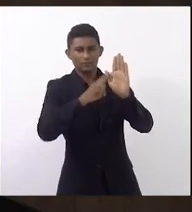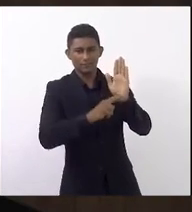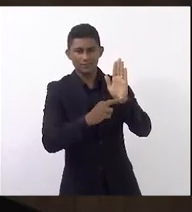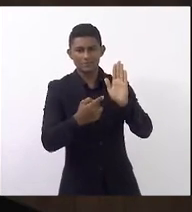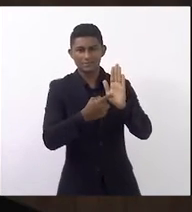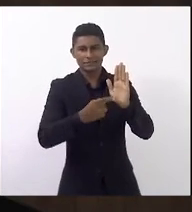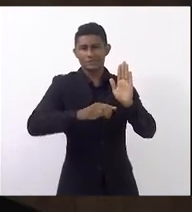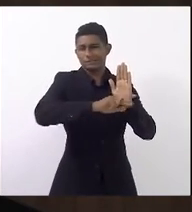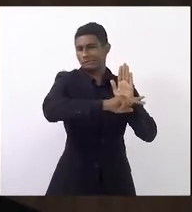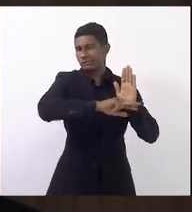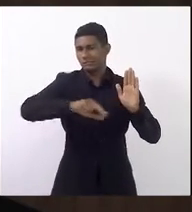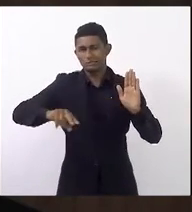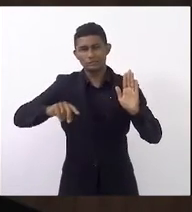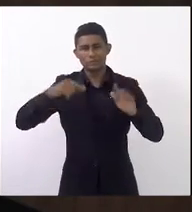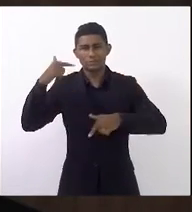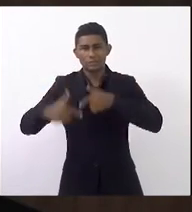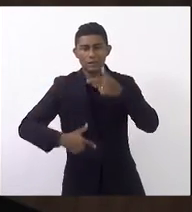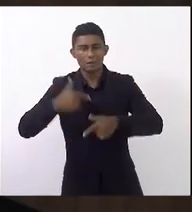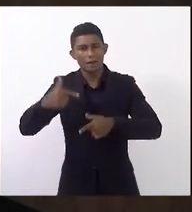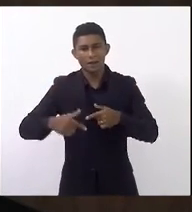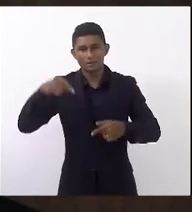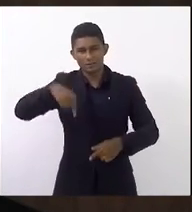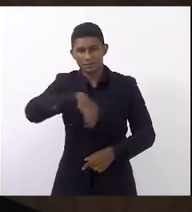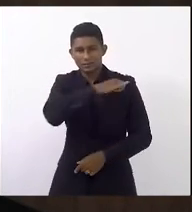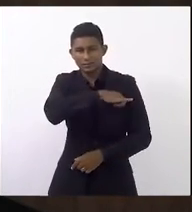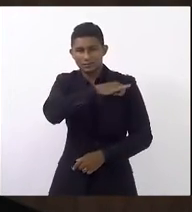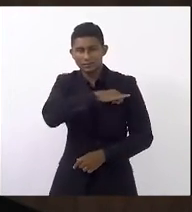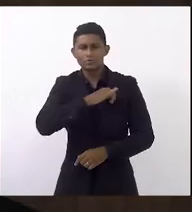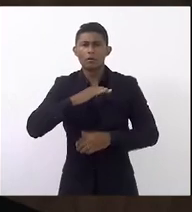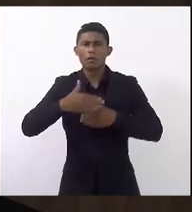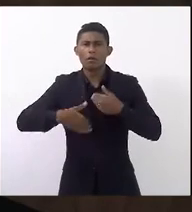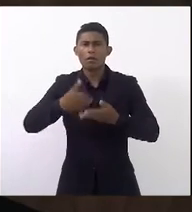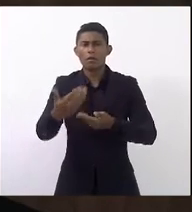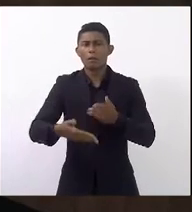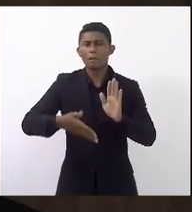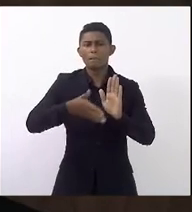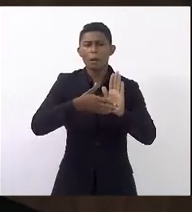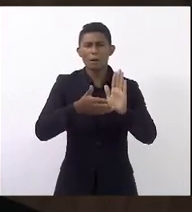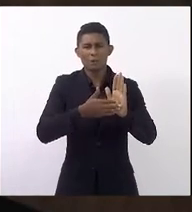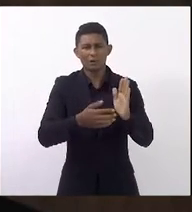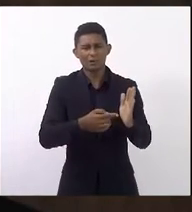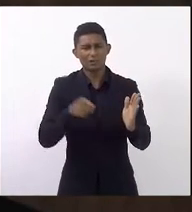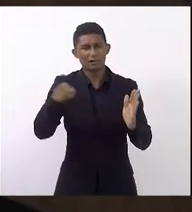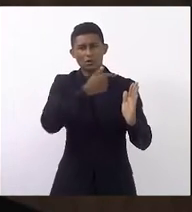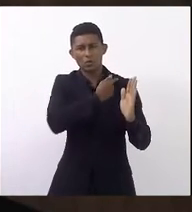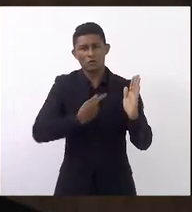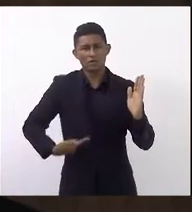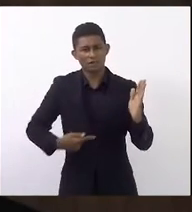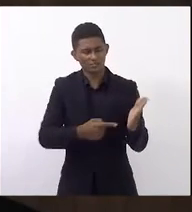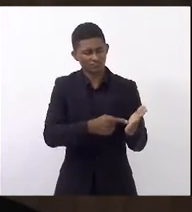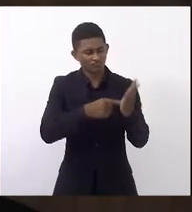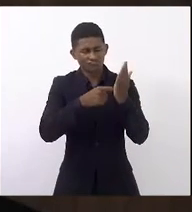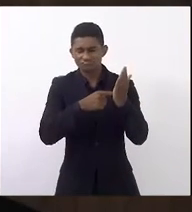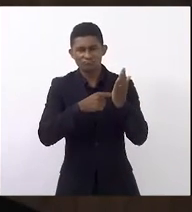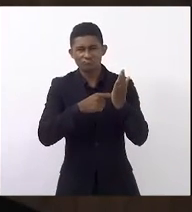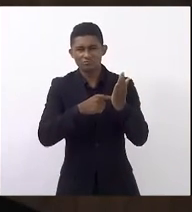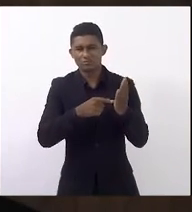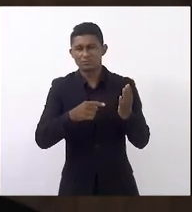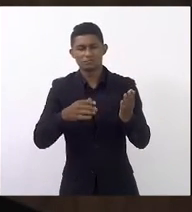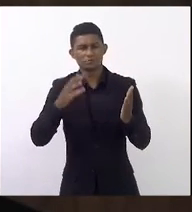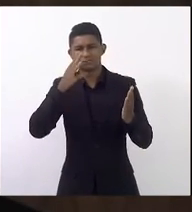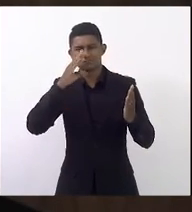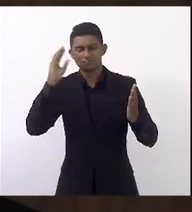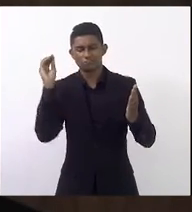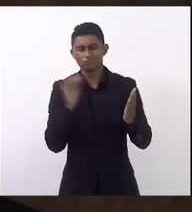concedidos no Estado do Rio de Janeiro, e essa proposta foi jogada na lata do lixo pelo governo do Estado. Por outro lado, eu também